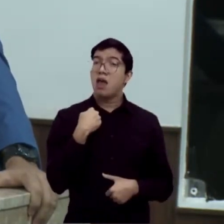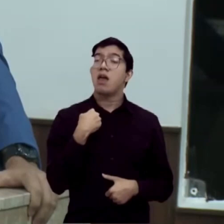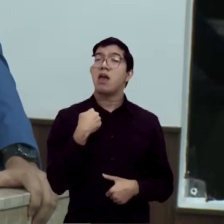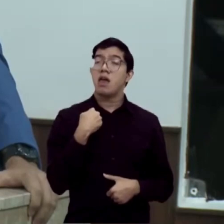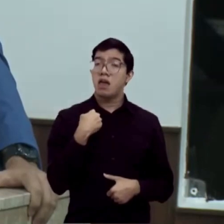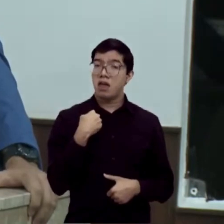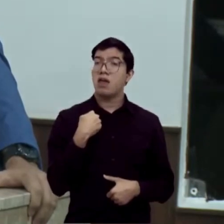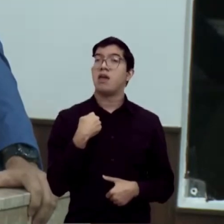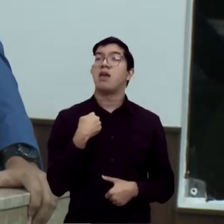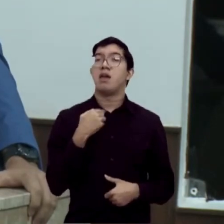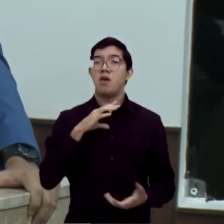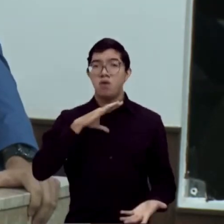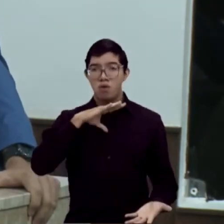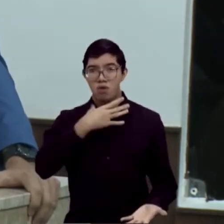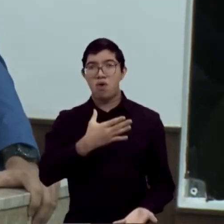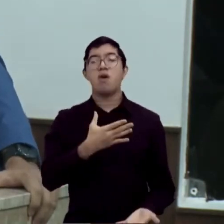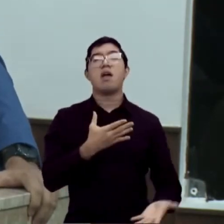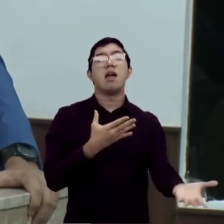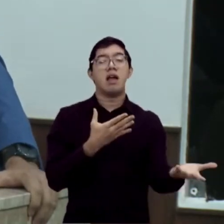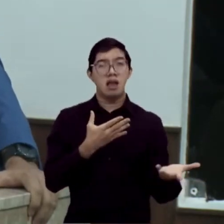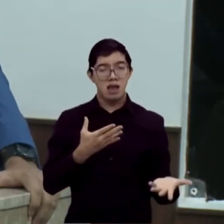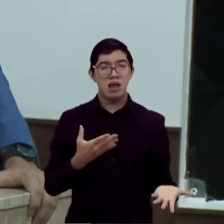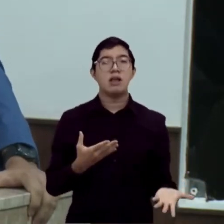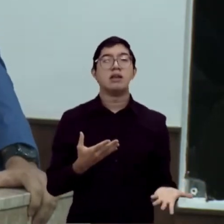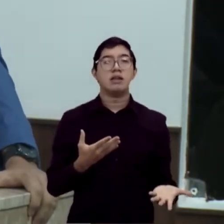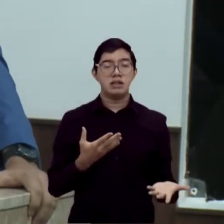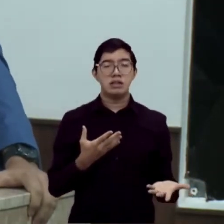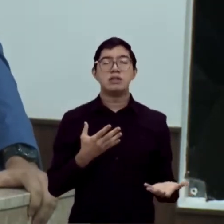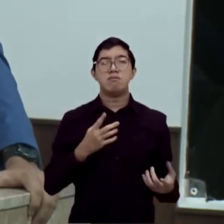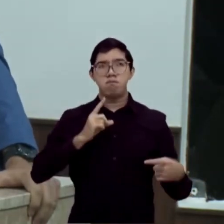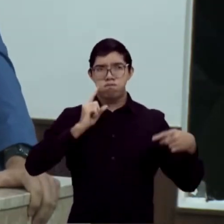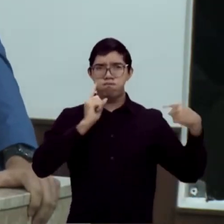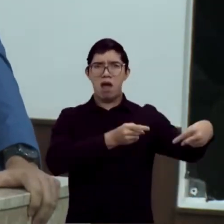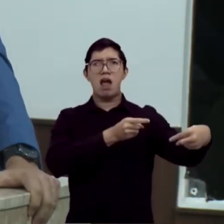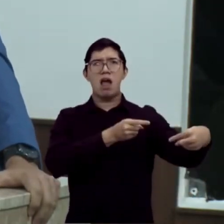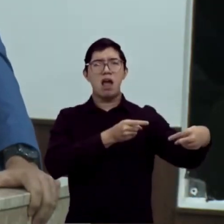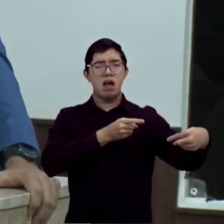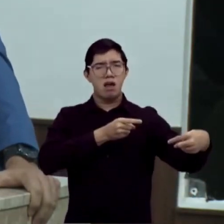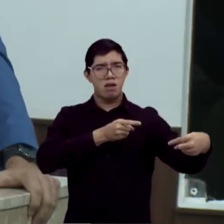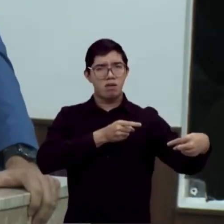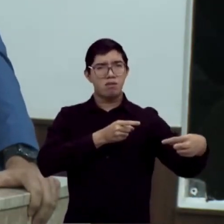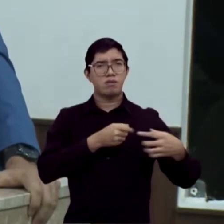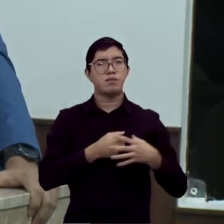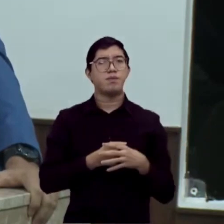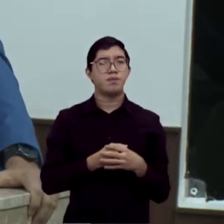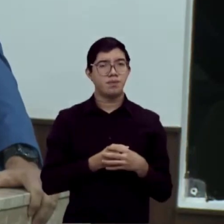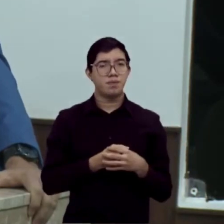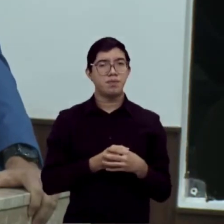entrar. Mas para sair, meu irmão, eu sou o pior. Pode ter certeza.